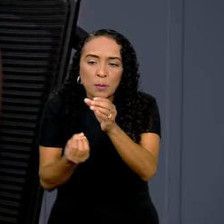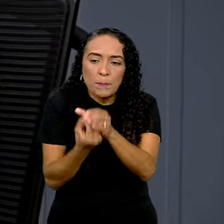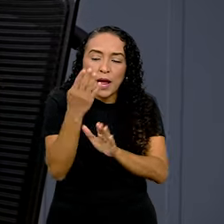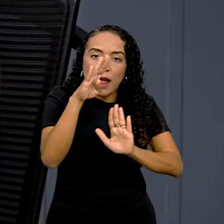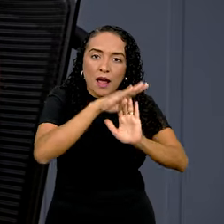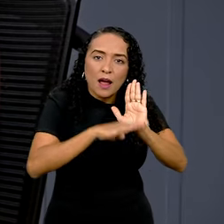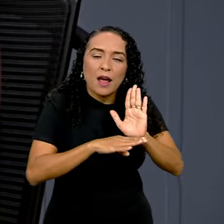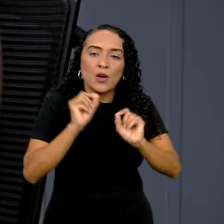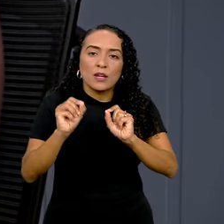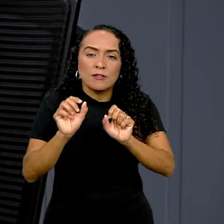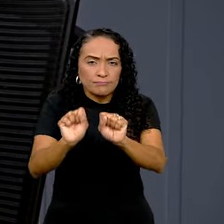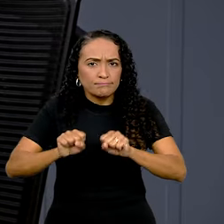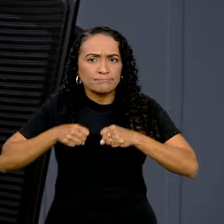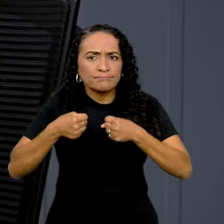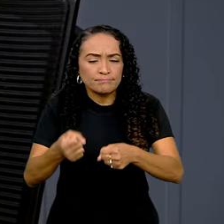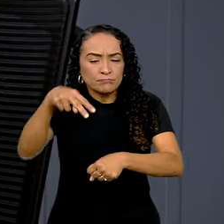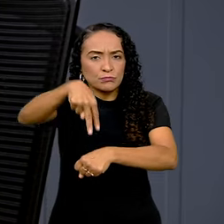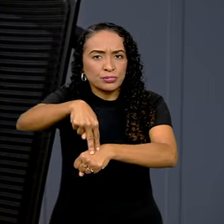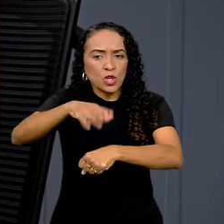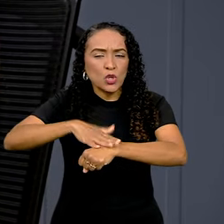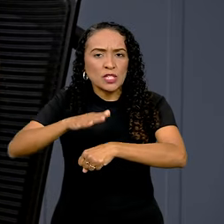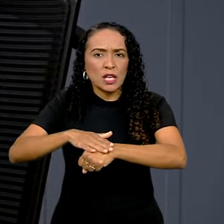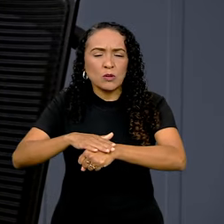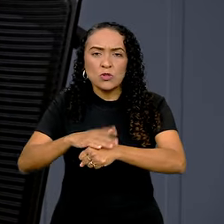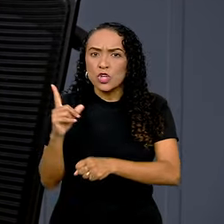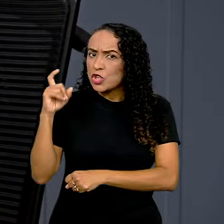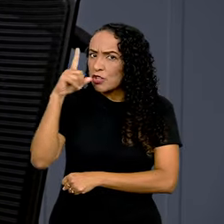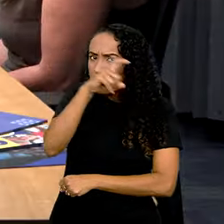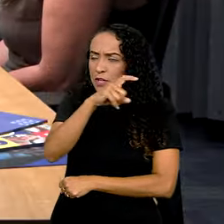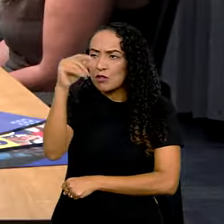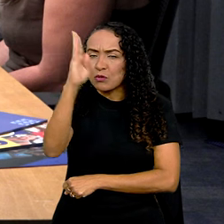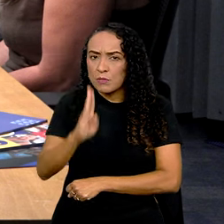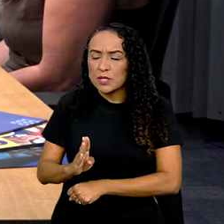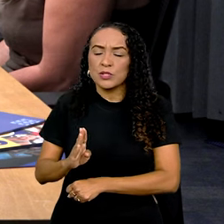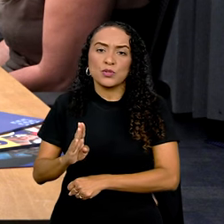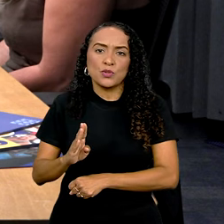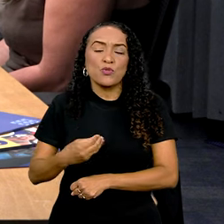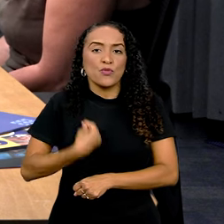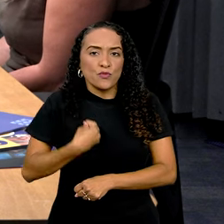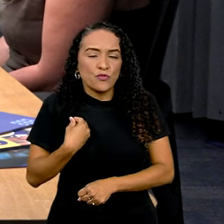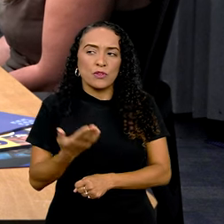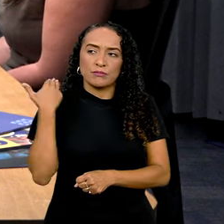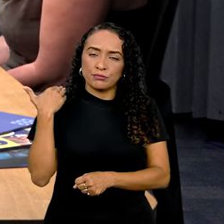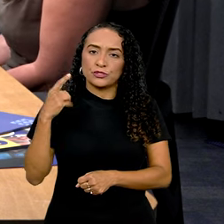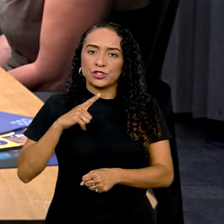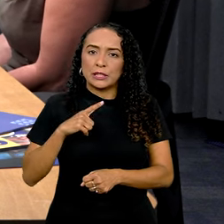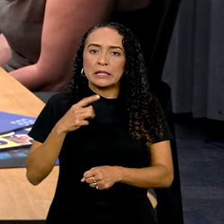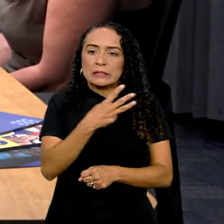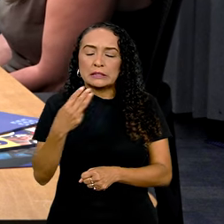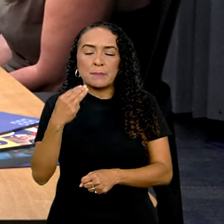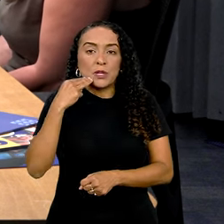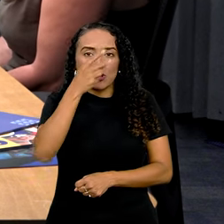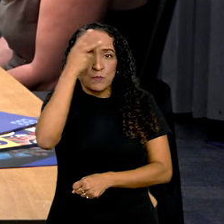um plano para enfrentar uma situação muito dramática que o o país eh viveu de existirem